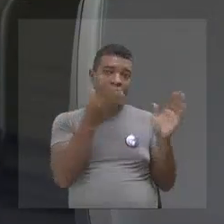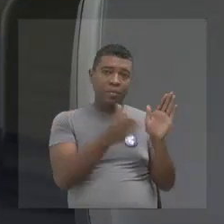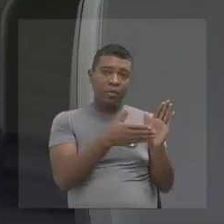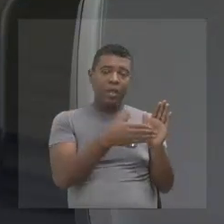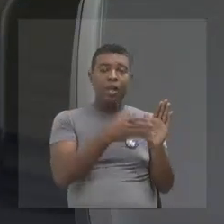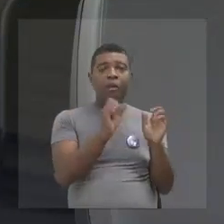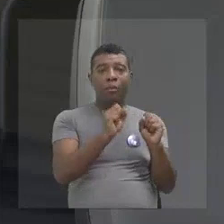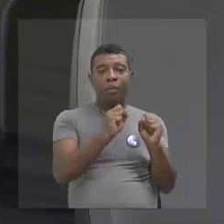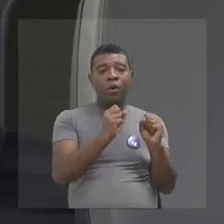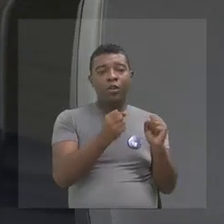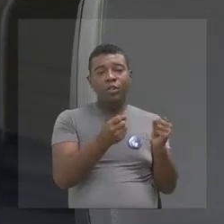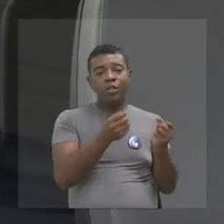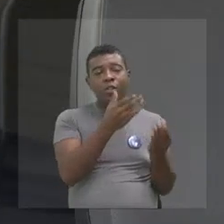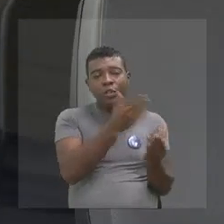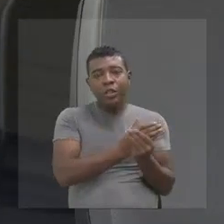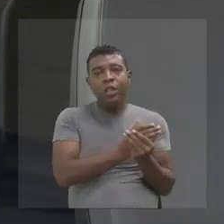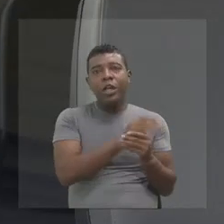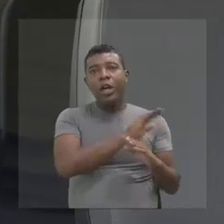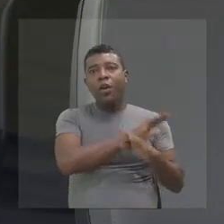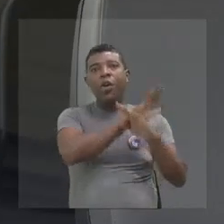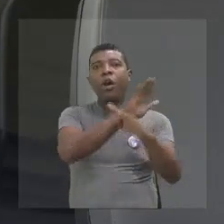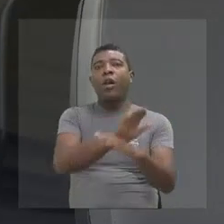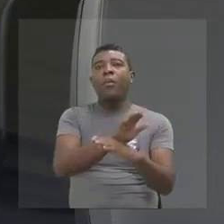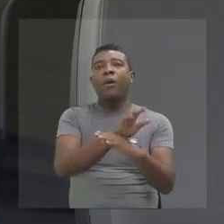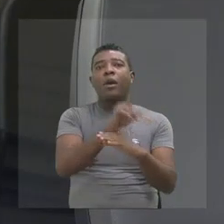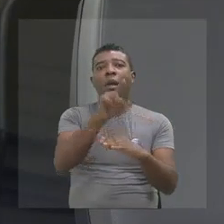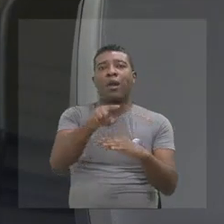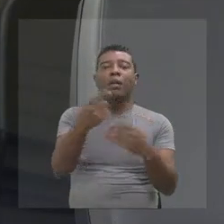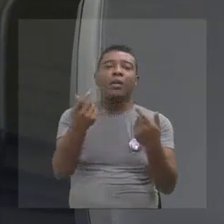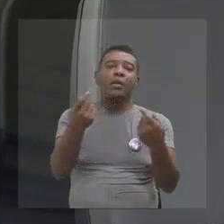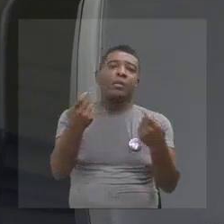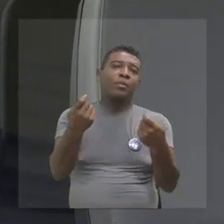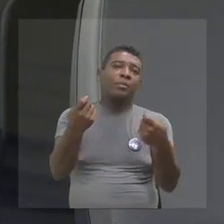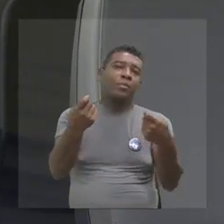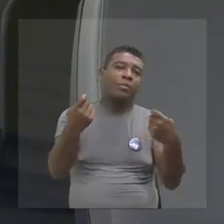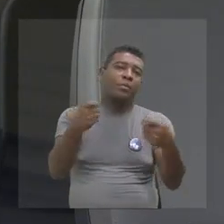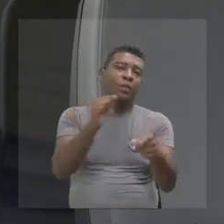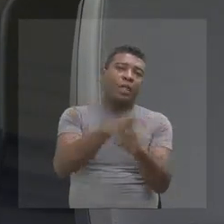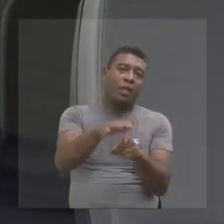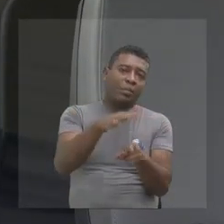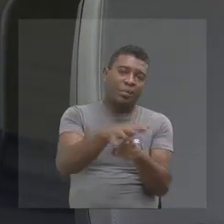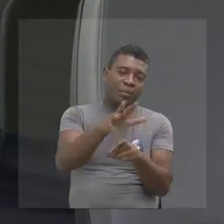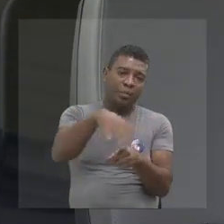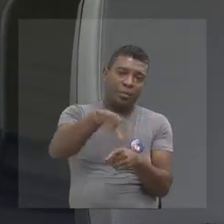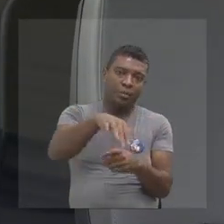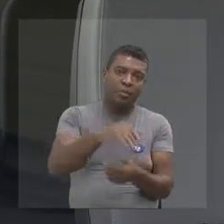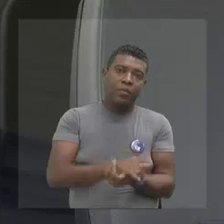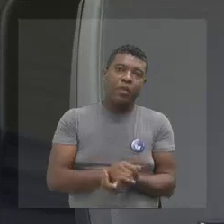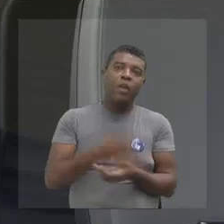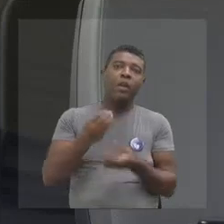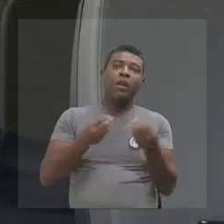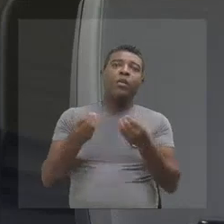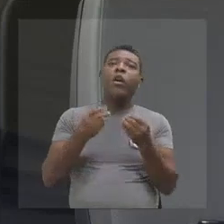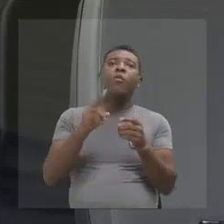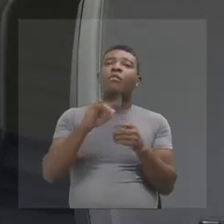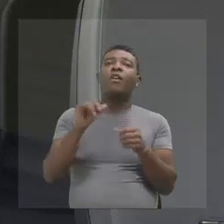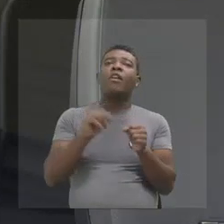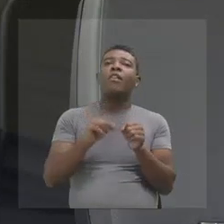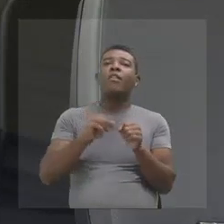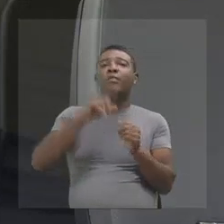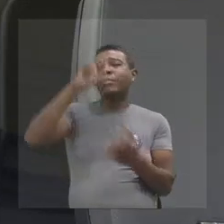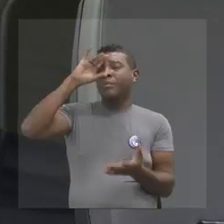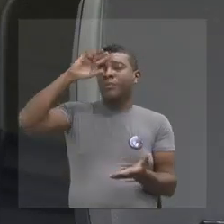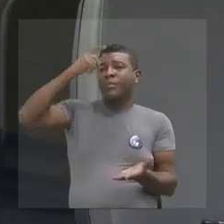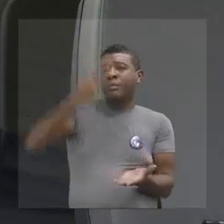como vocês vão aplicar ou utilizar a conversão 69 que